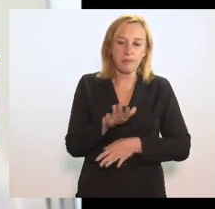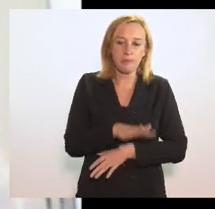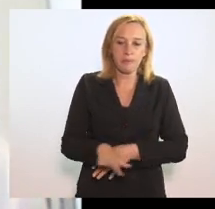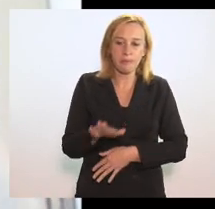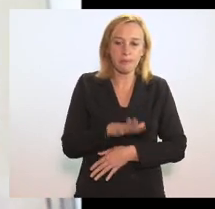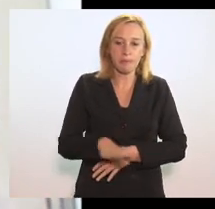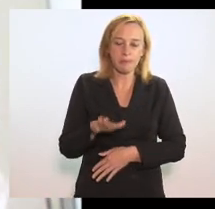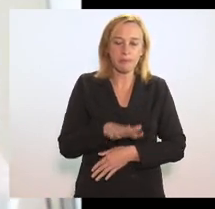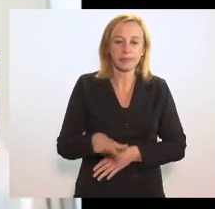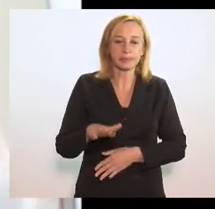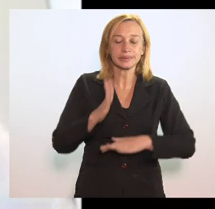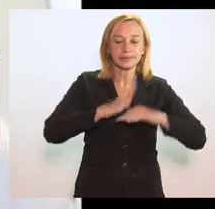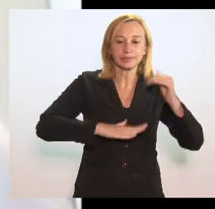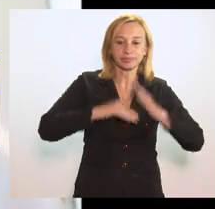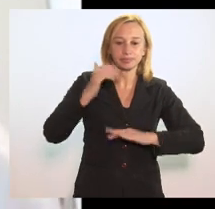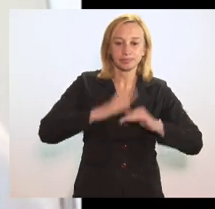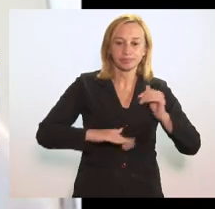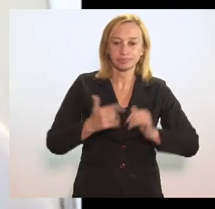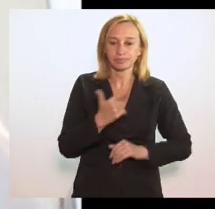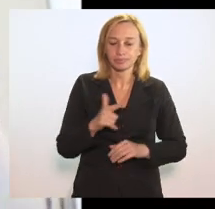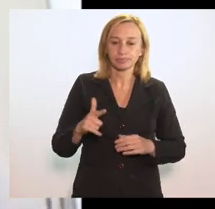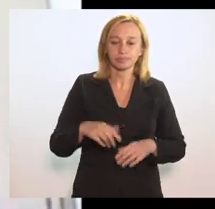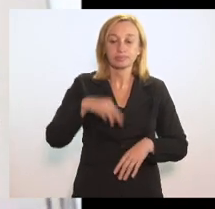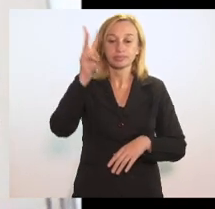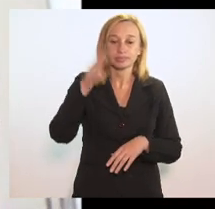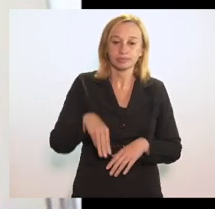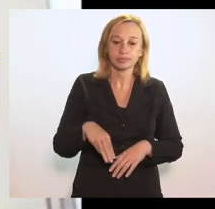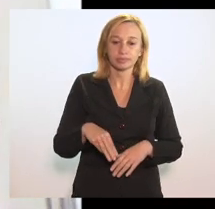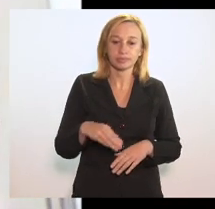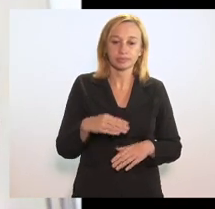crianças, para os profissionais não saberem a quem recorrer.